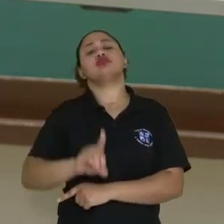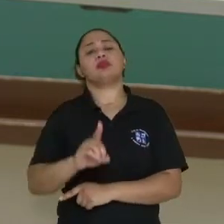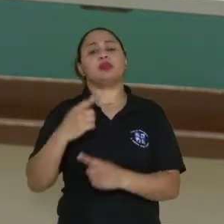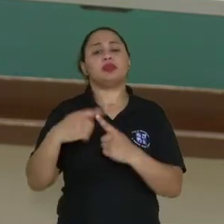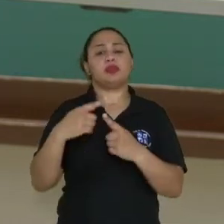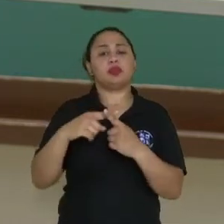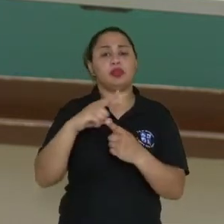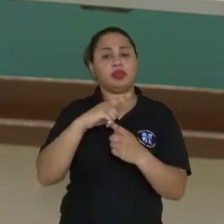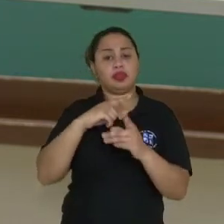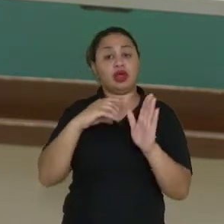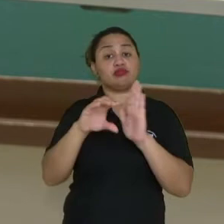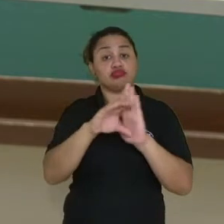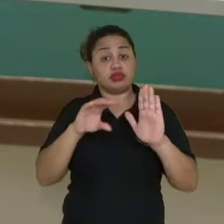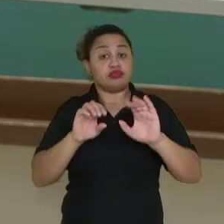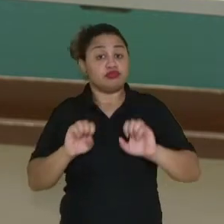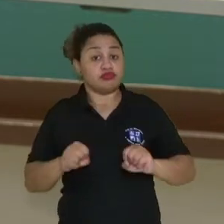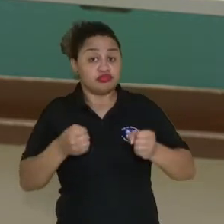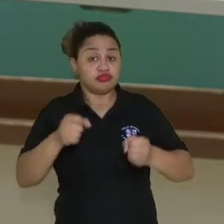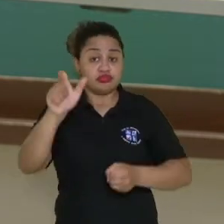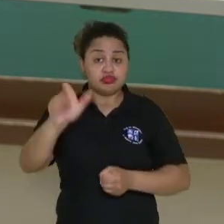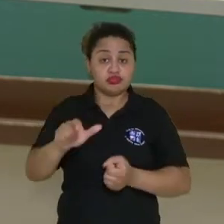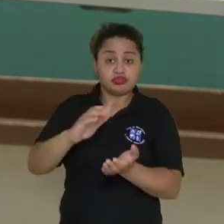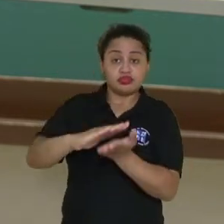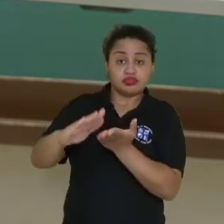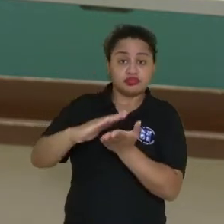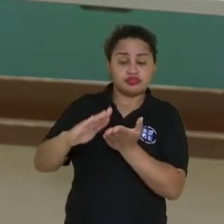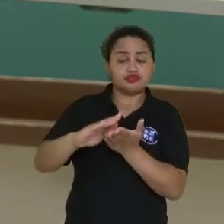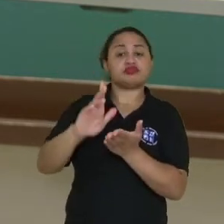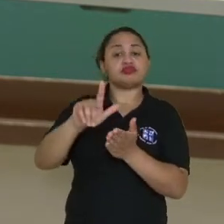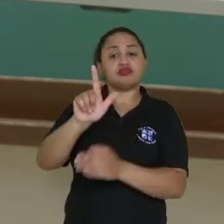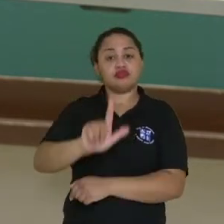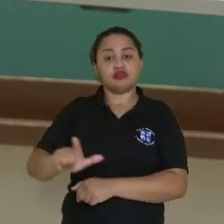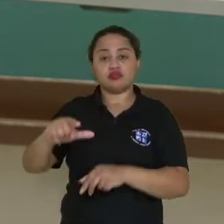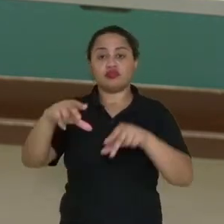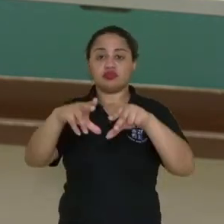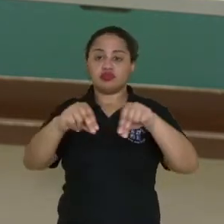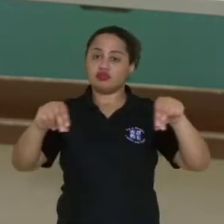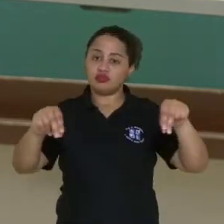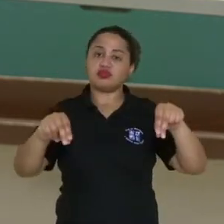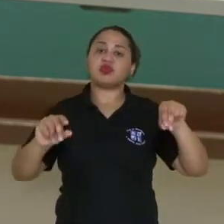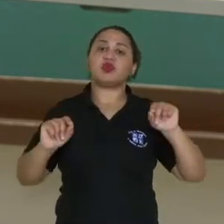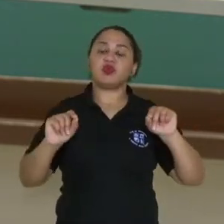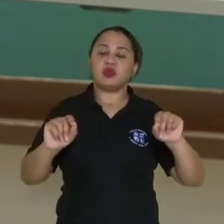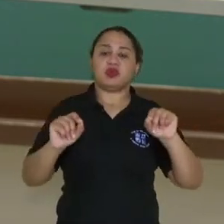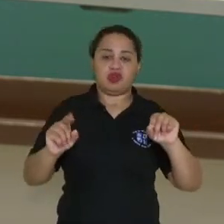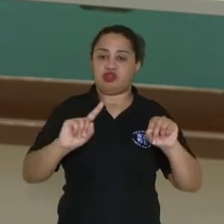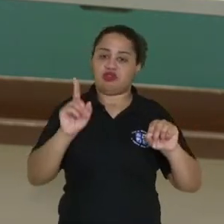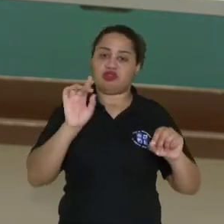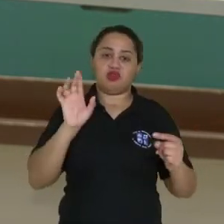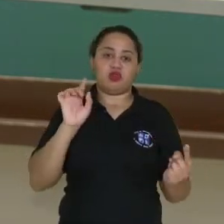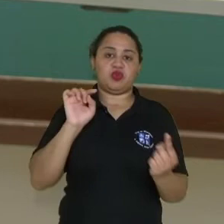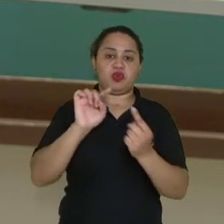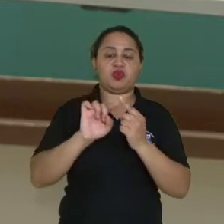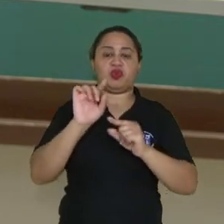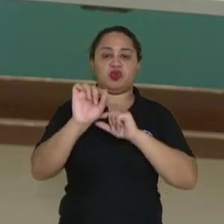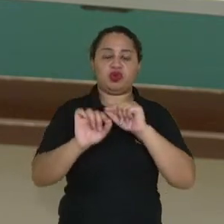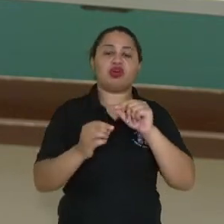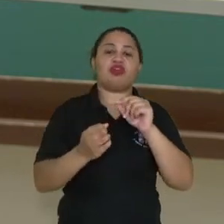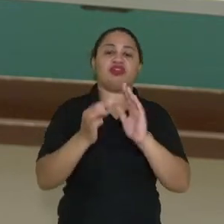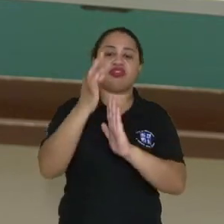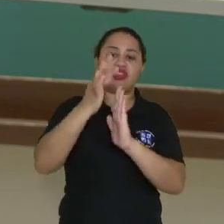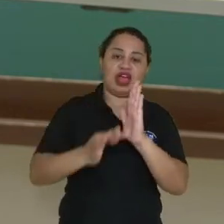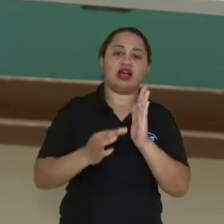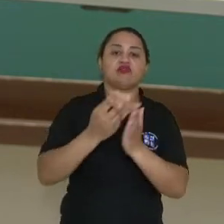existe aí o Código de Defesa. Então, é uma literatura de cordel que tem não somente a intencionalidade, né, de produzir um